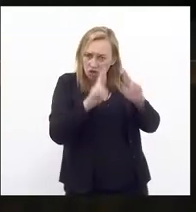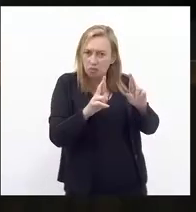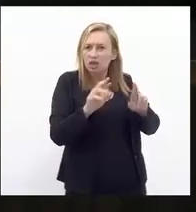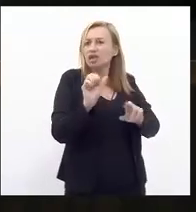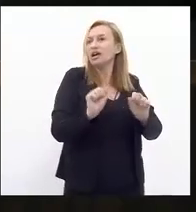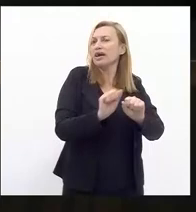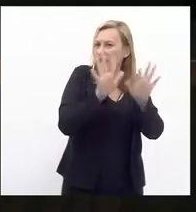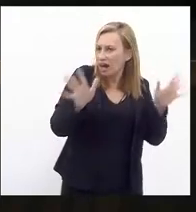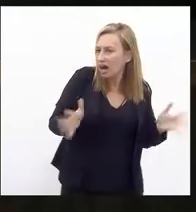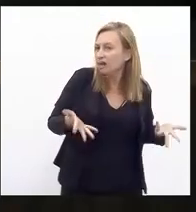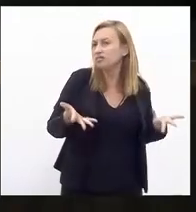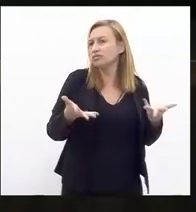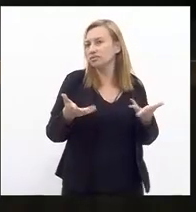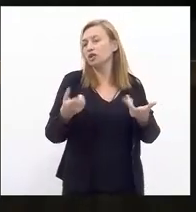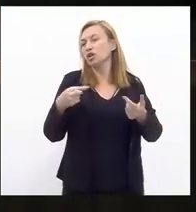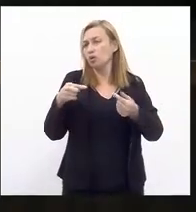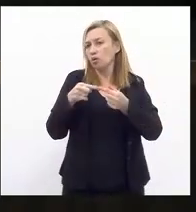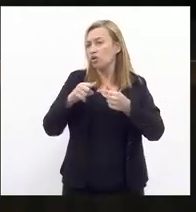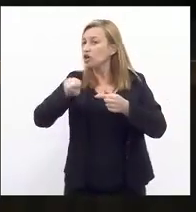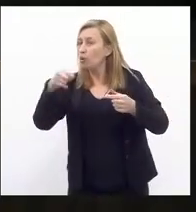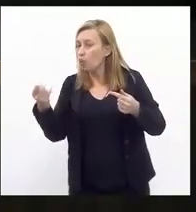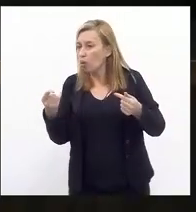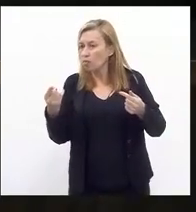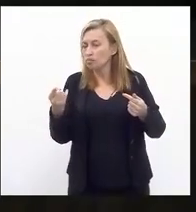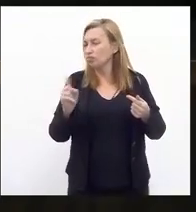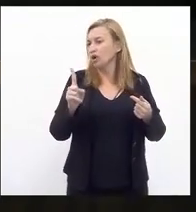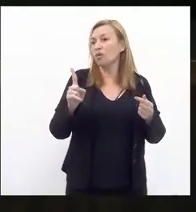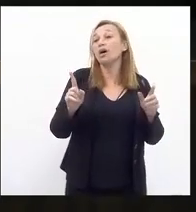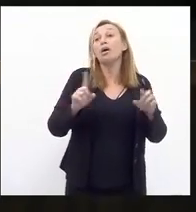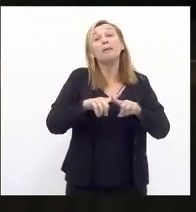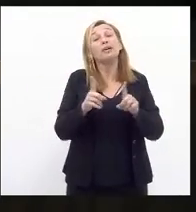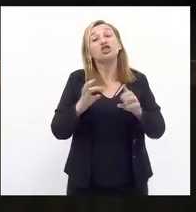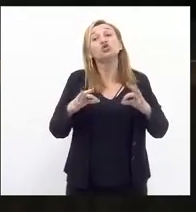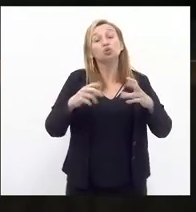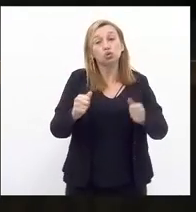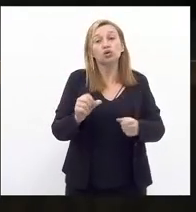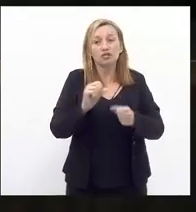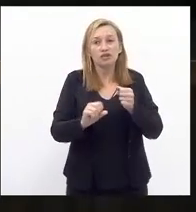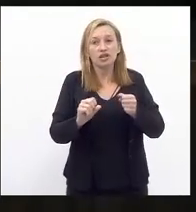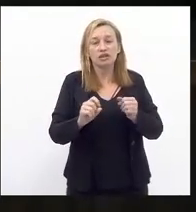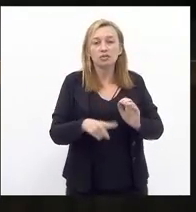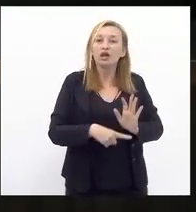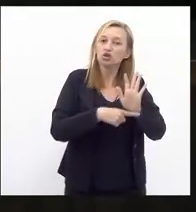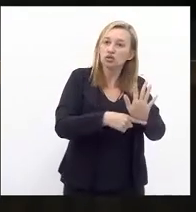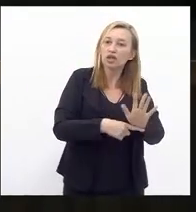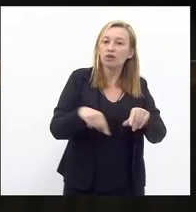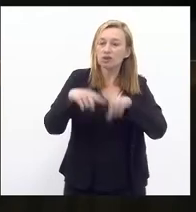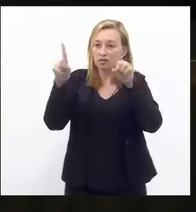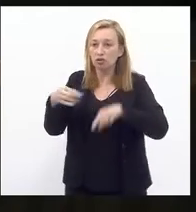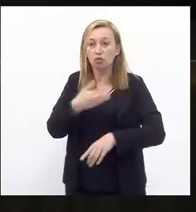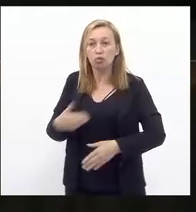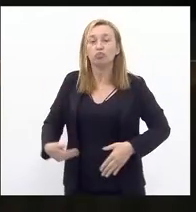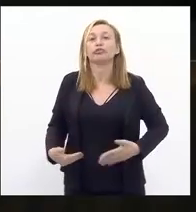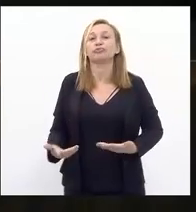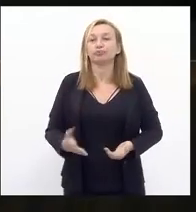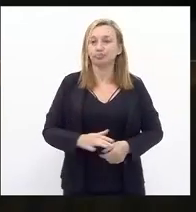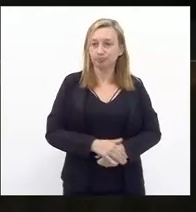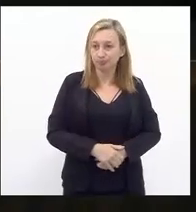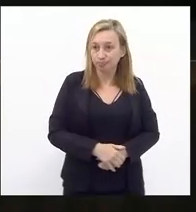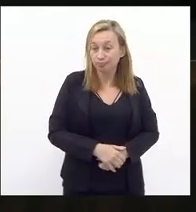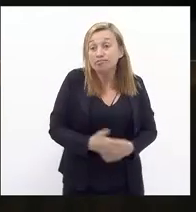Claro que a gente não tem que concordar com o outro sempre mas tudo que a gente fez foi para garantir os direitos dos Servidores